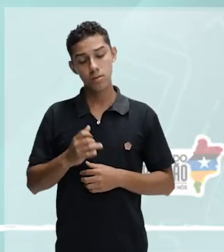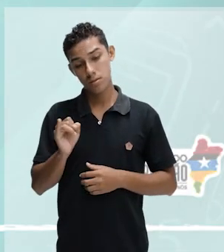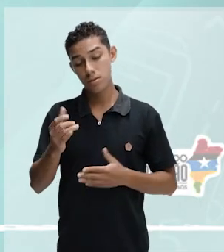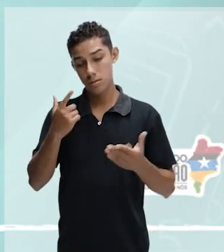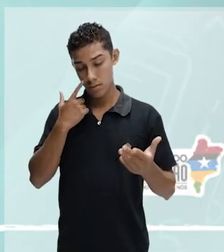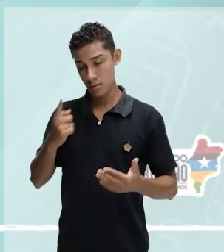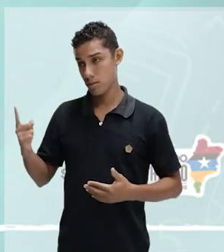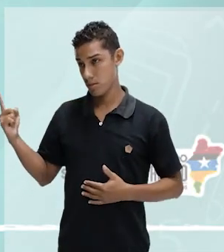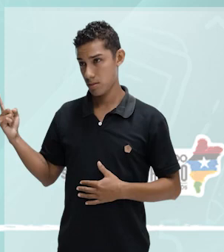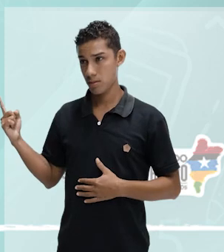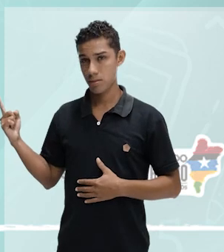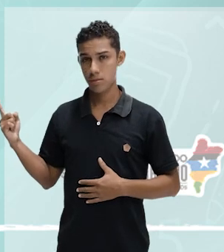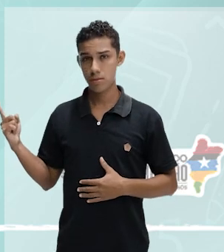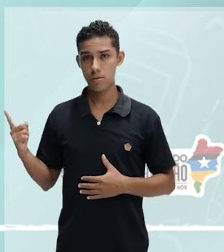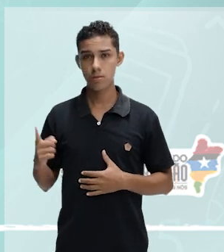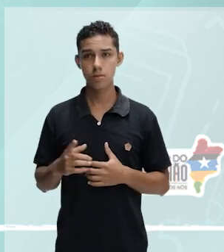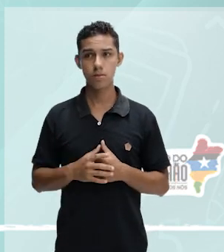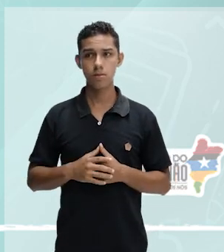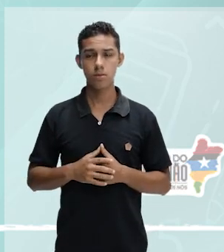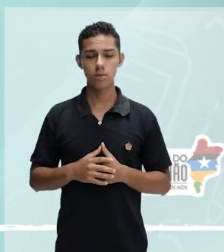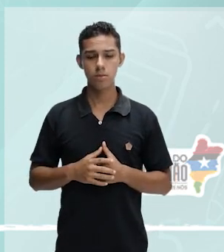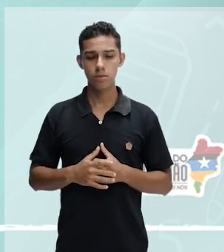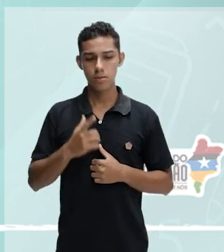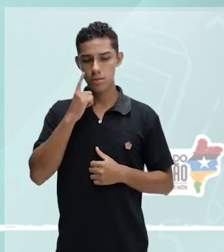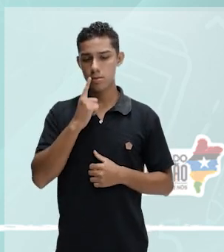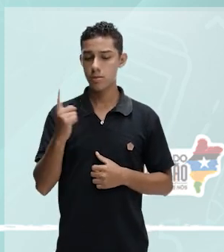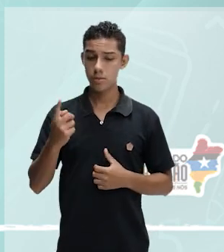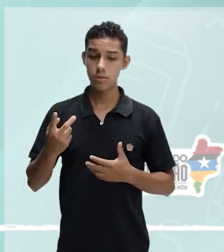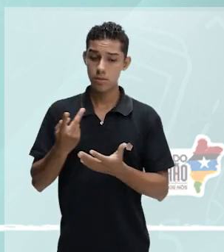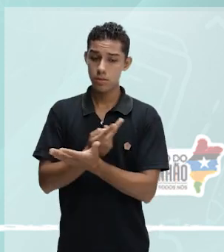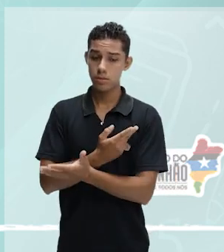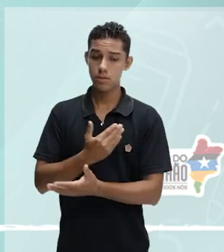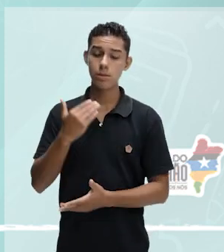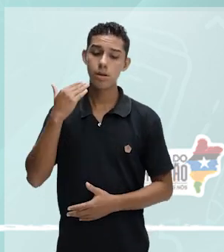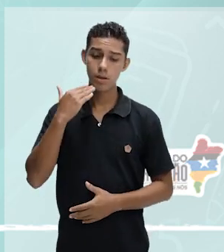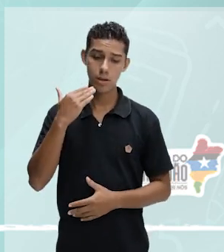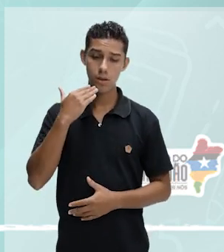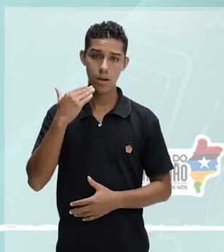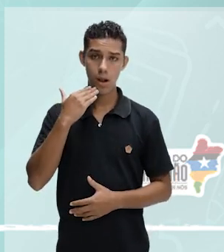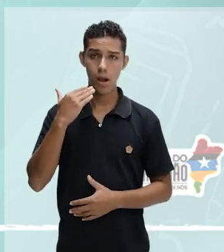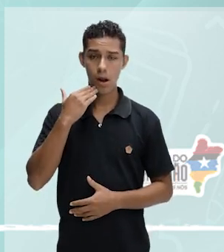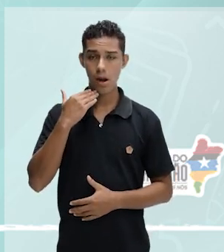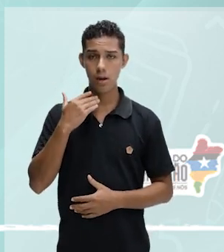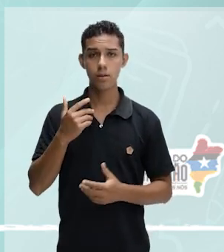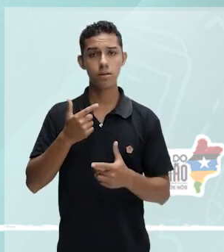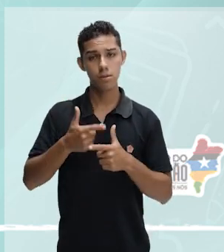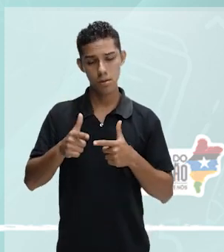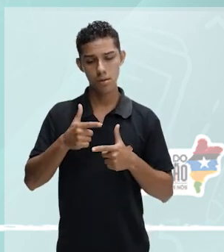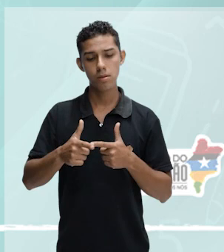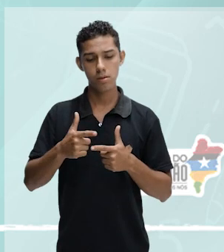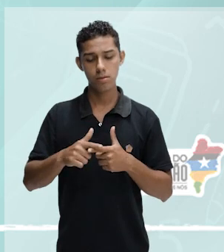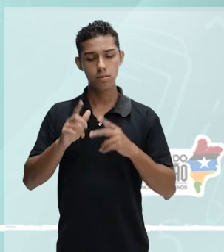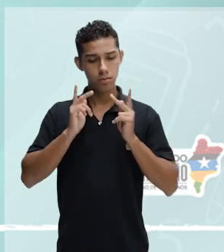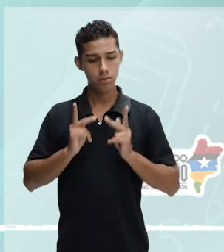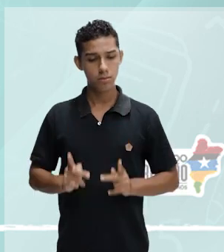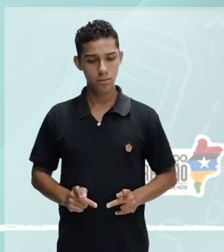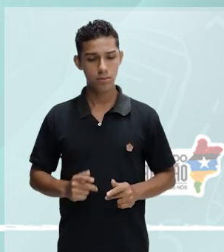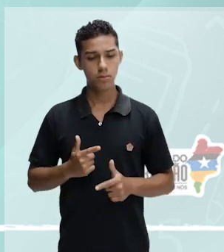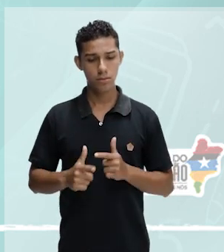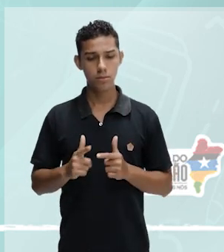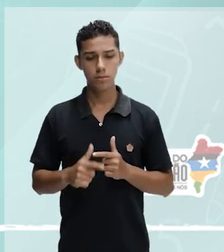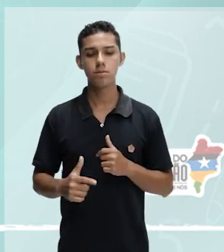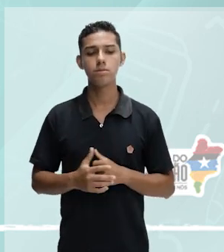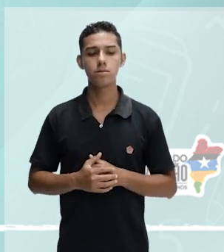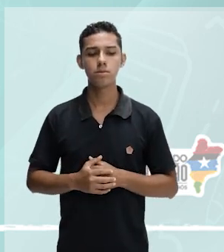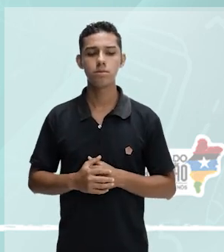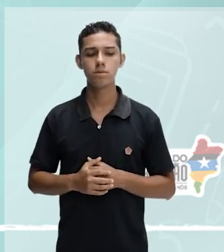como está aqui na imagem, ó, uma certa lateralidade, o que acontece? Esse indivíduo ele tem um problema de postural ali, uma escoliose.